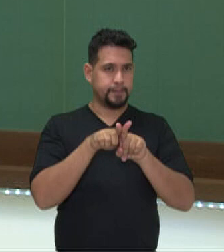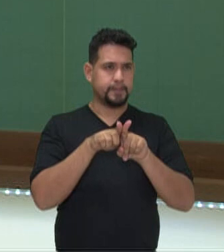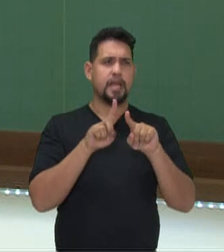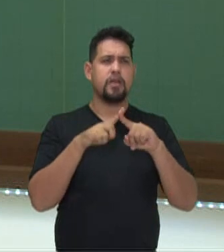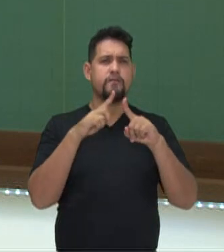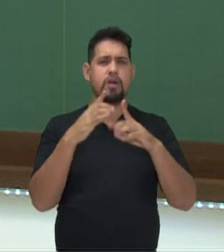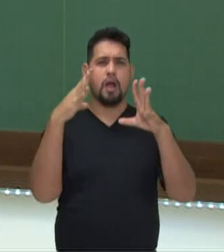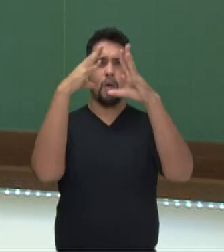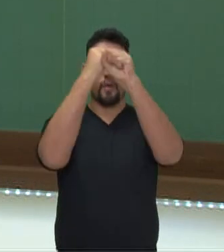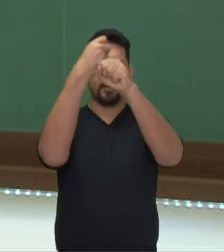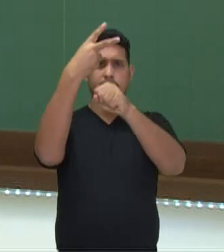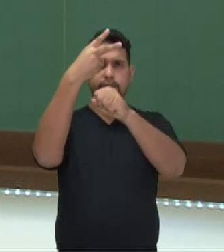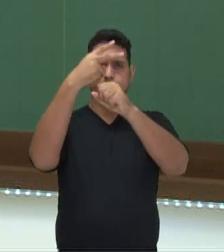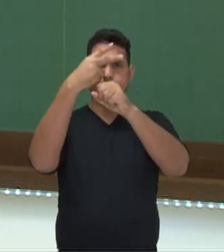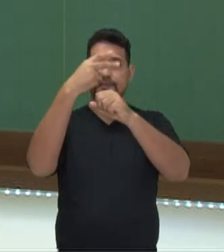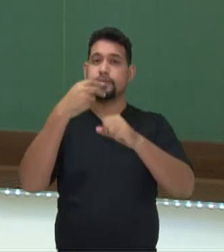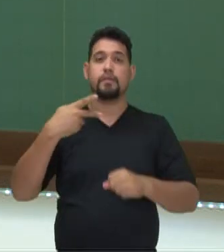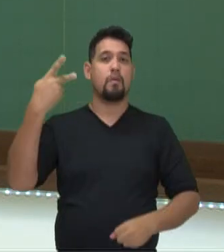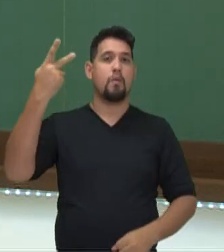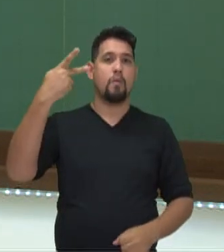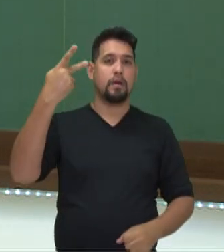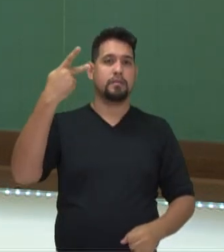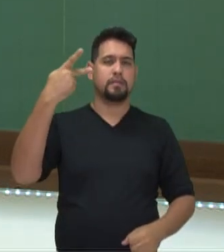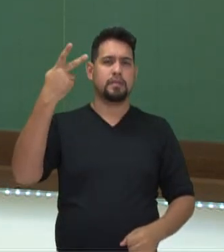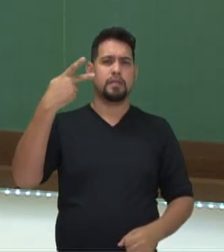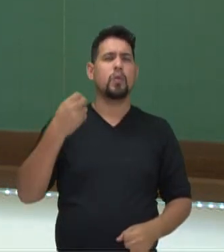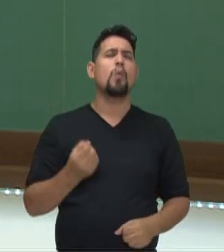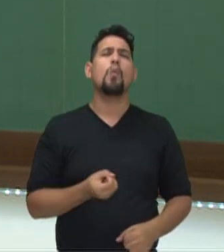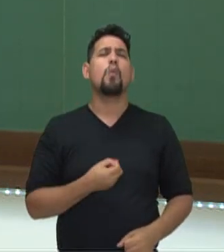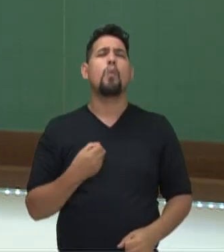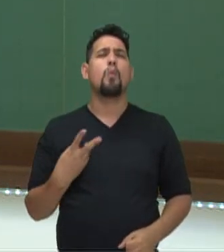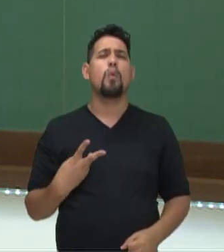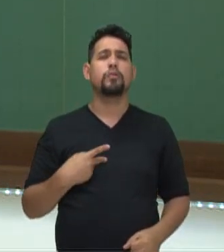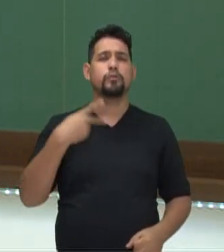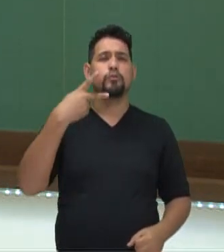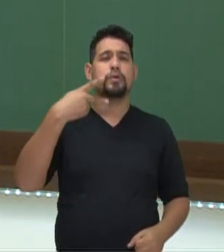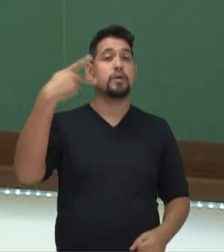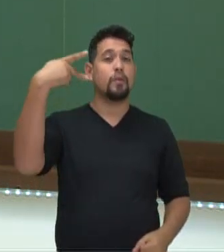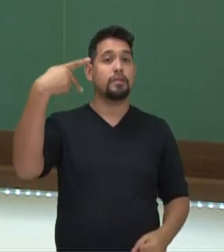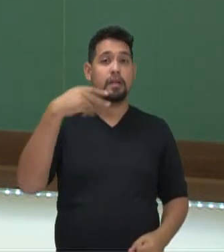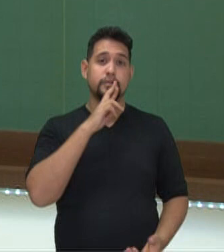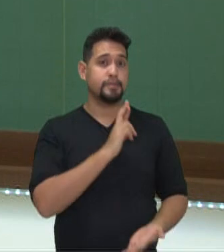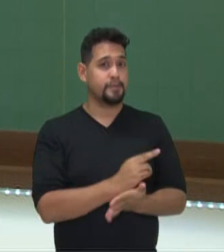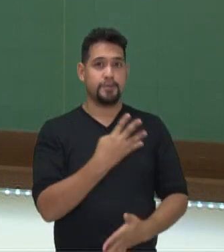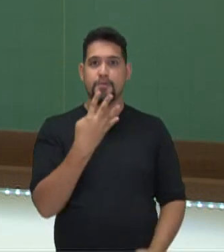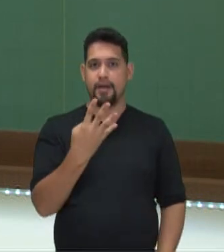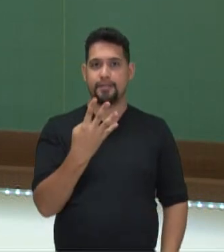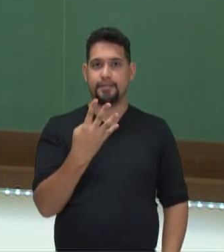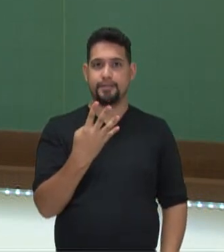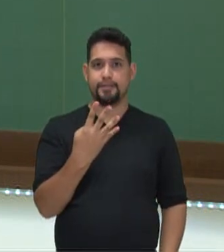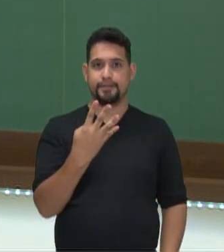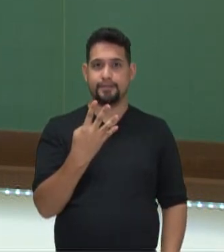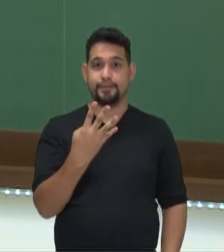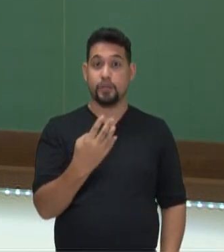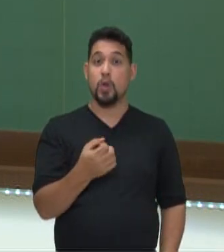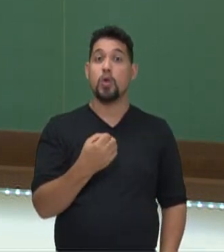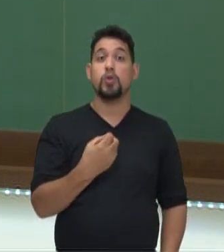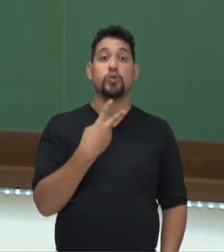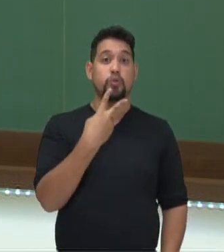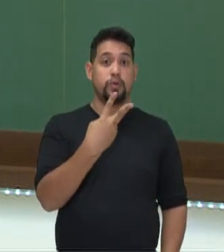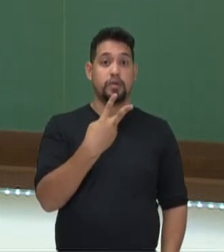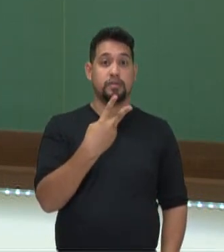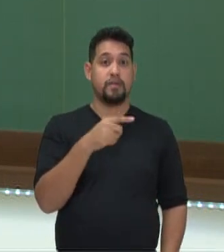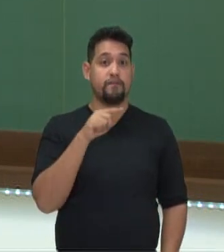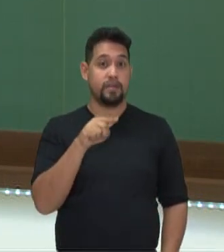for calcular 2 ao quadrado, quanto que é 2 ao quadrado? 4, ou seja, 2 multiplicado